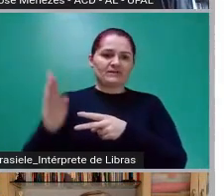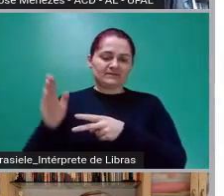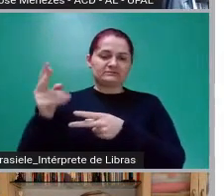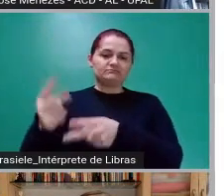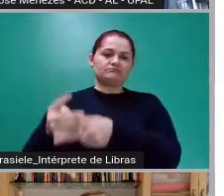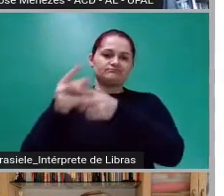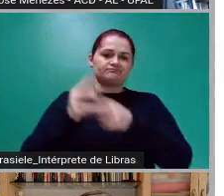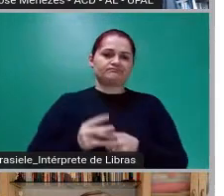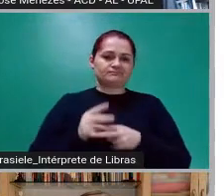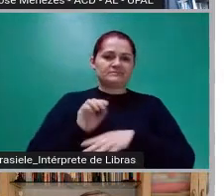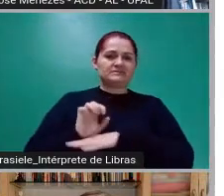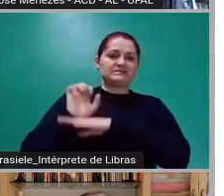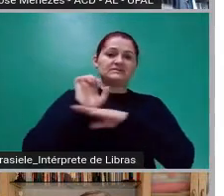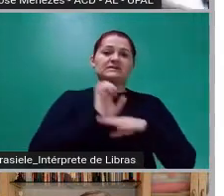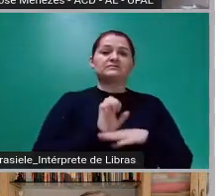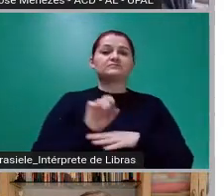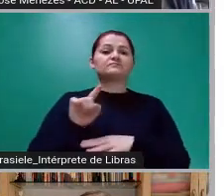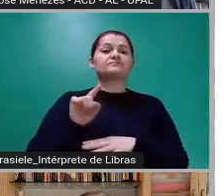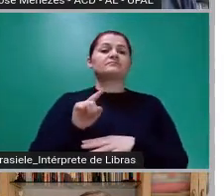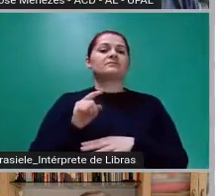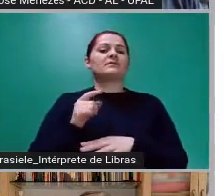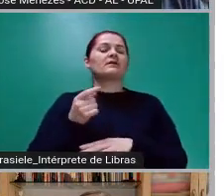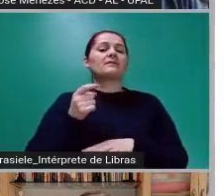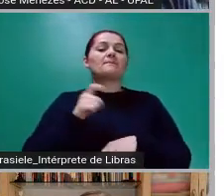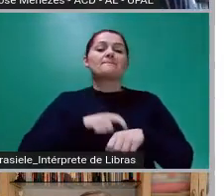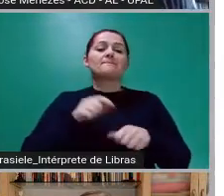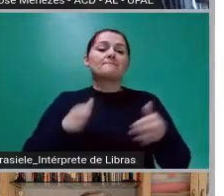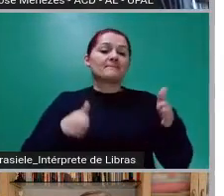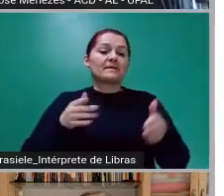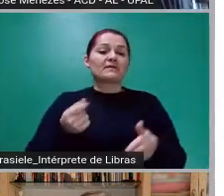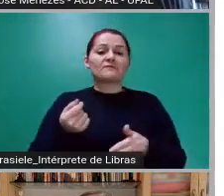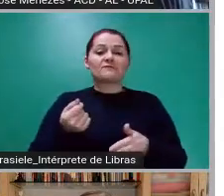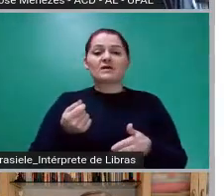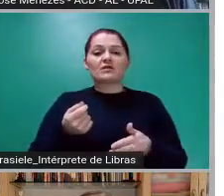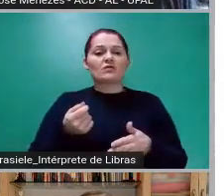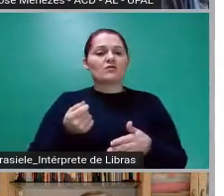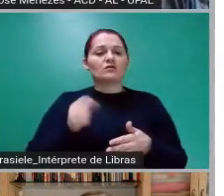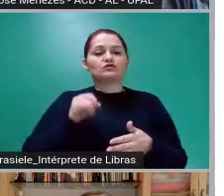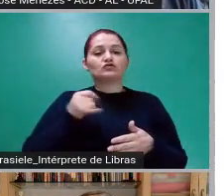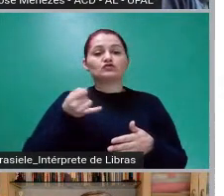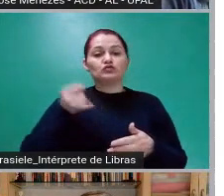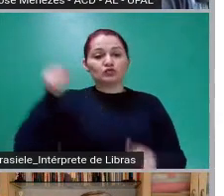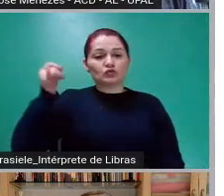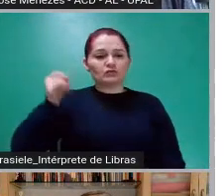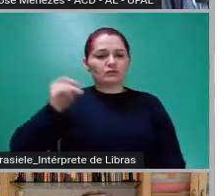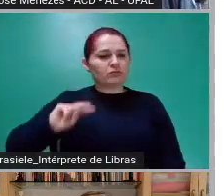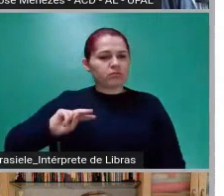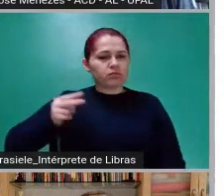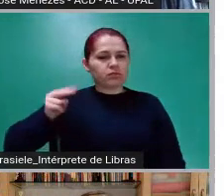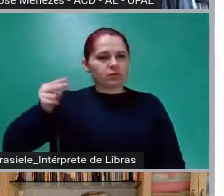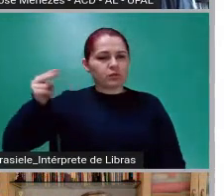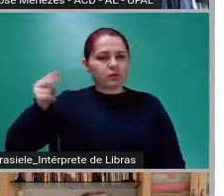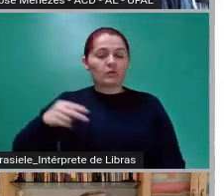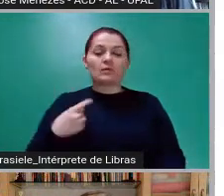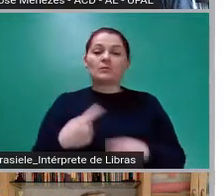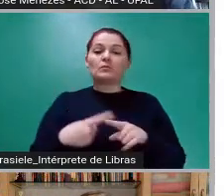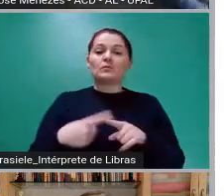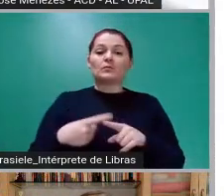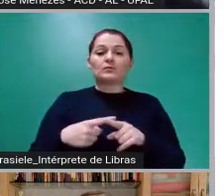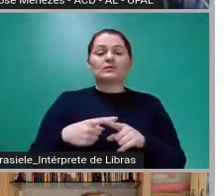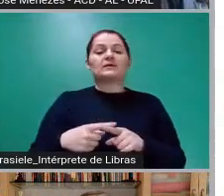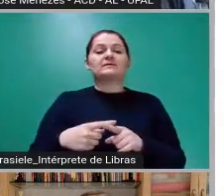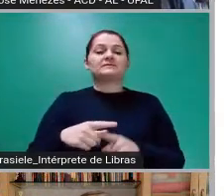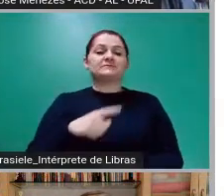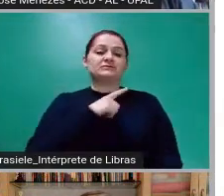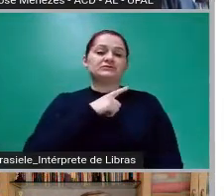elevadíssima, foi para financiar a antiga Salgema. Por quê? A Salgema era a expectativa de Geisel